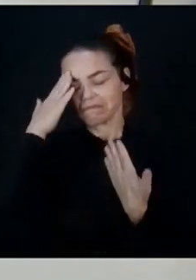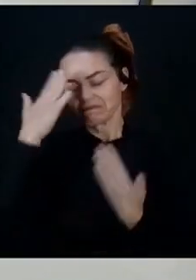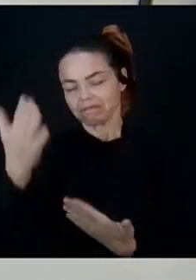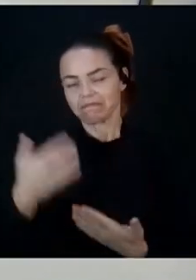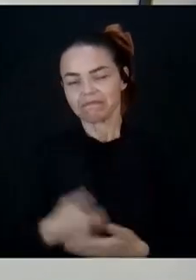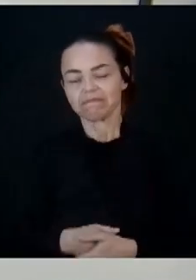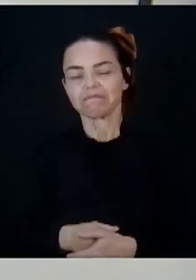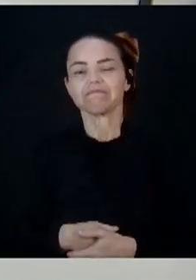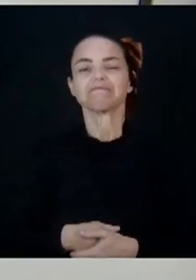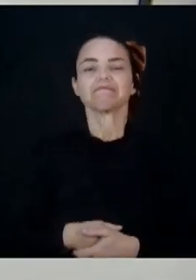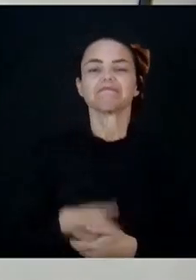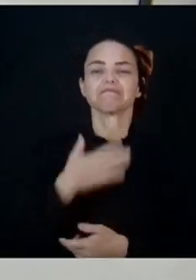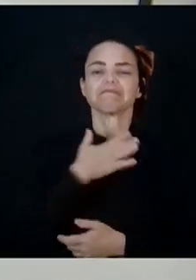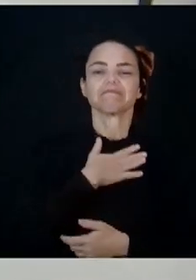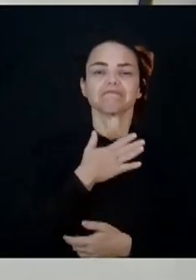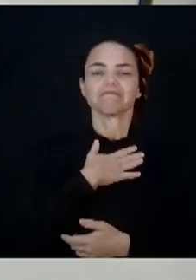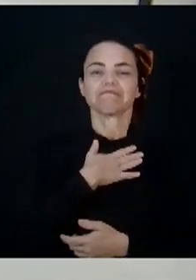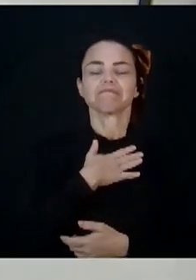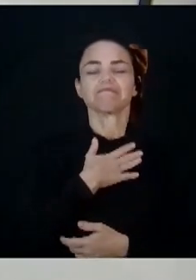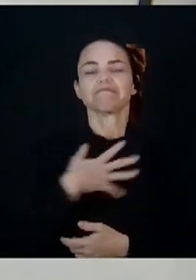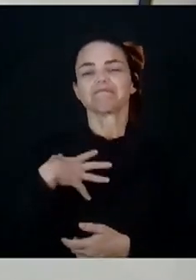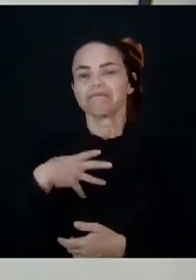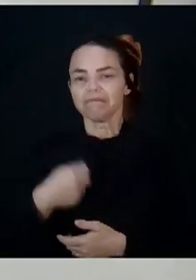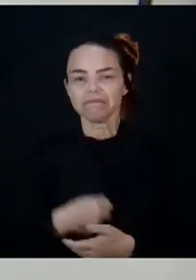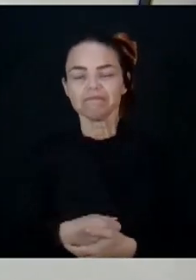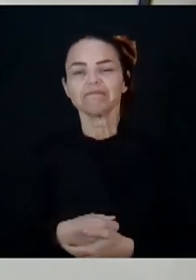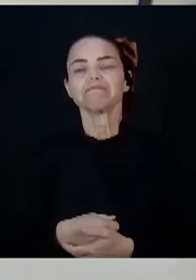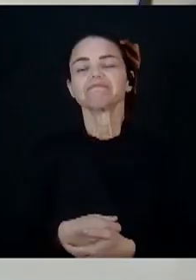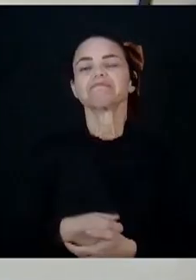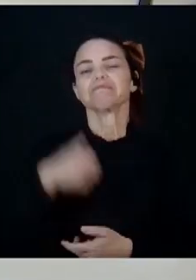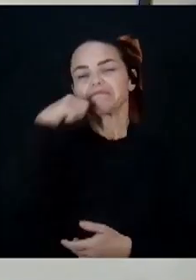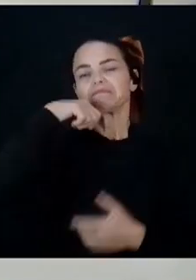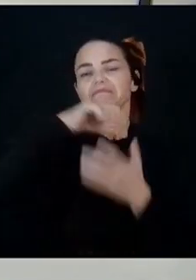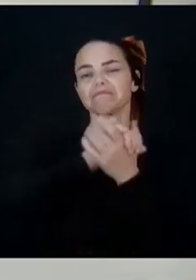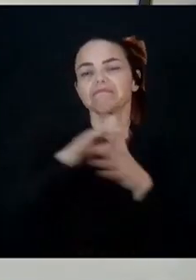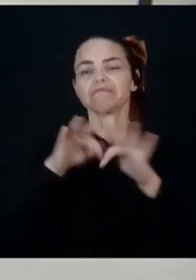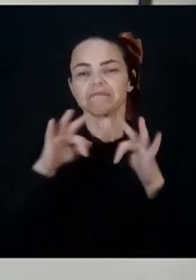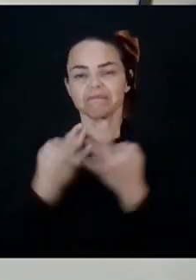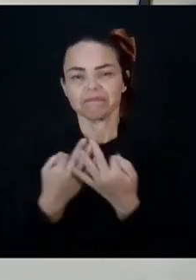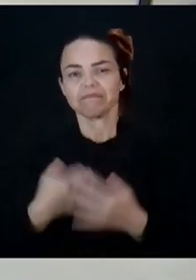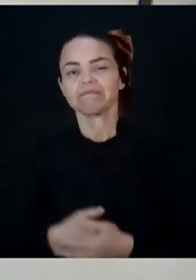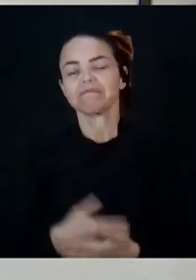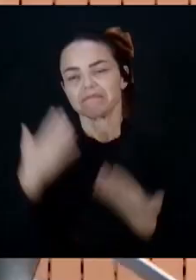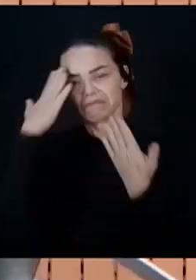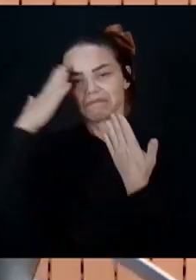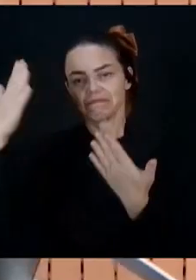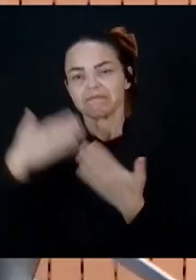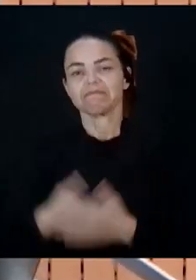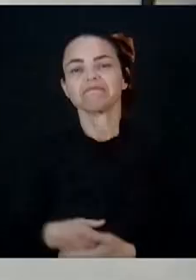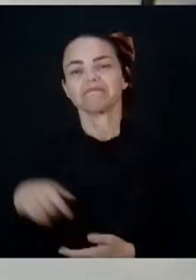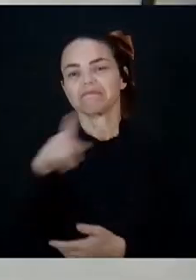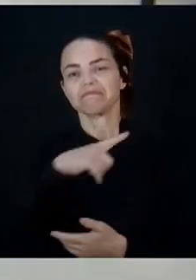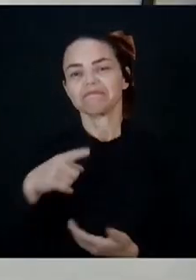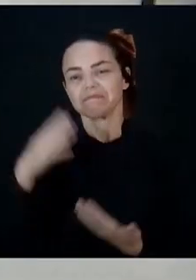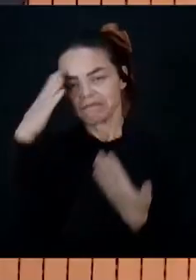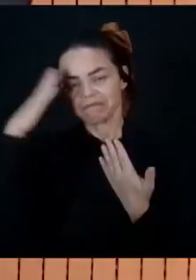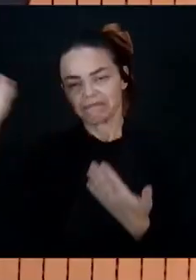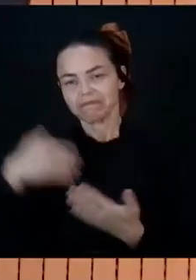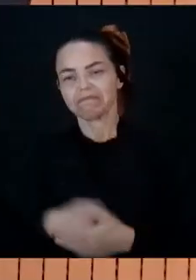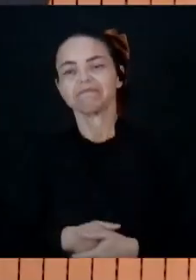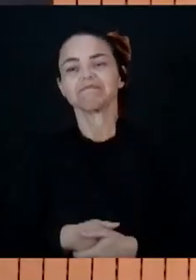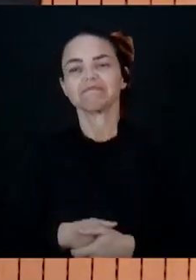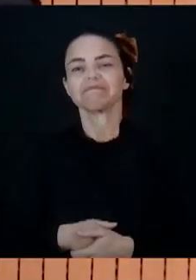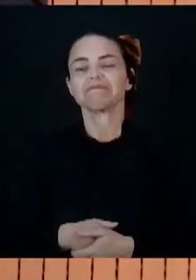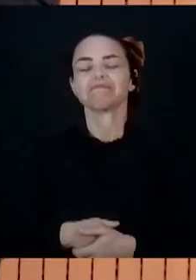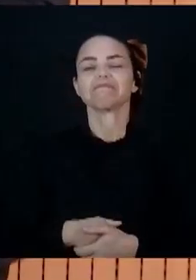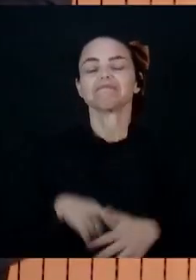dos meus filhos e da minha esposa e da minha família, muito obrigado a vocês. Obrigado. O investigador